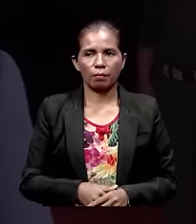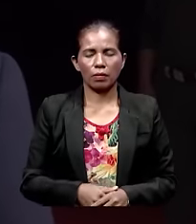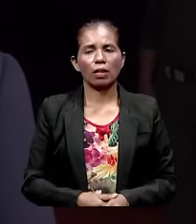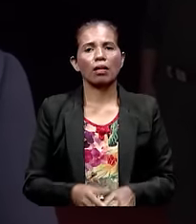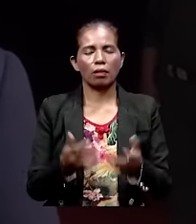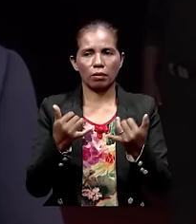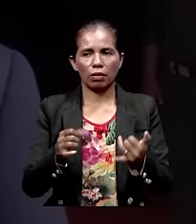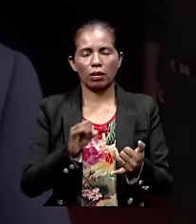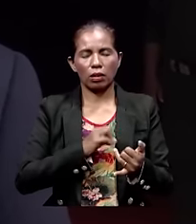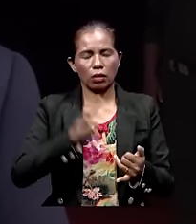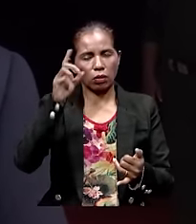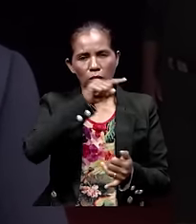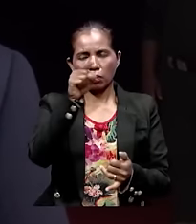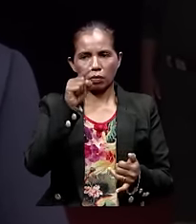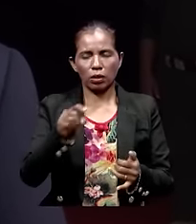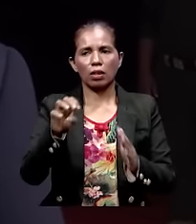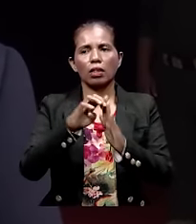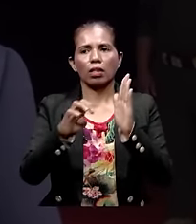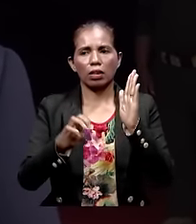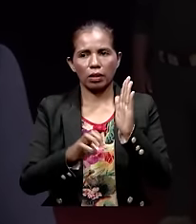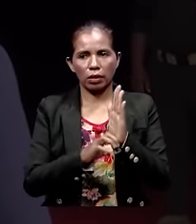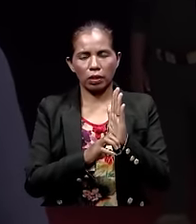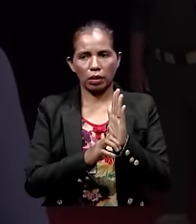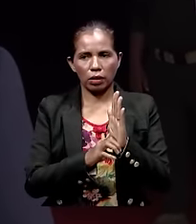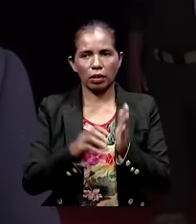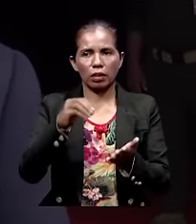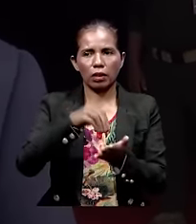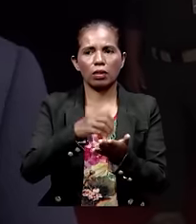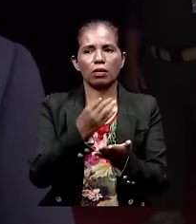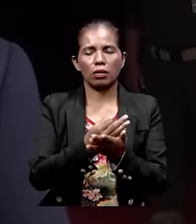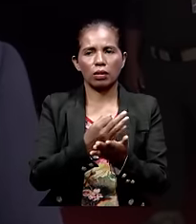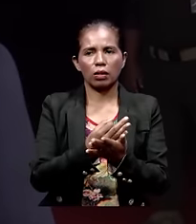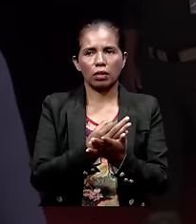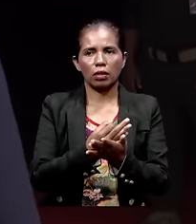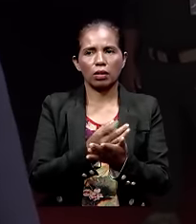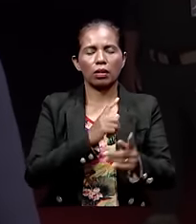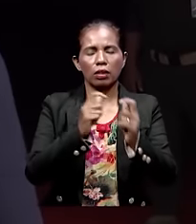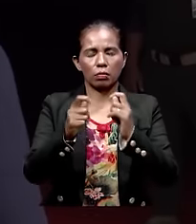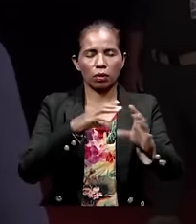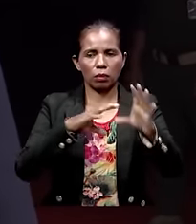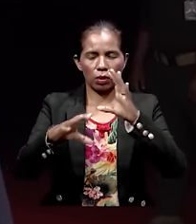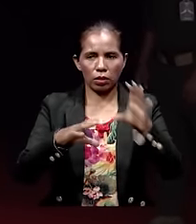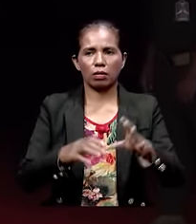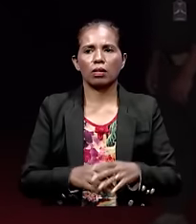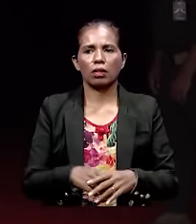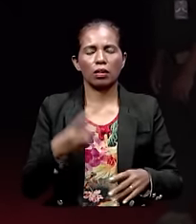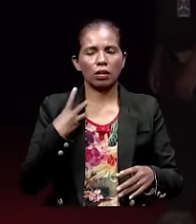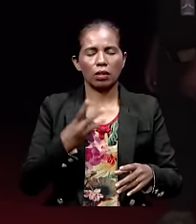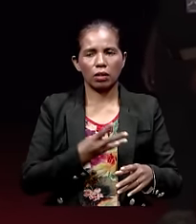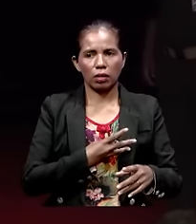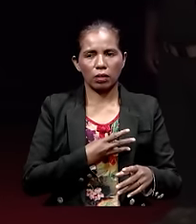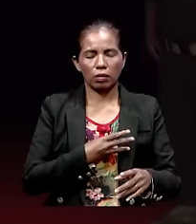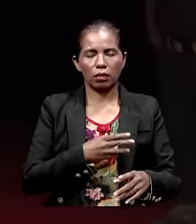Agora, há uma pergunta, mas Estado aloca osa no MTC, transporte e comunicação, e tem a banda larga,